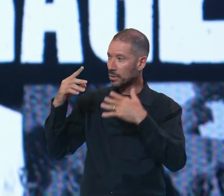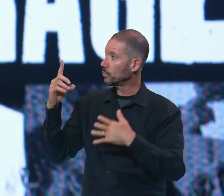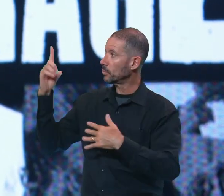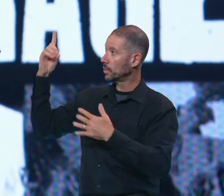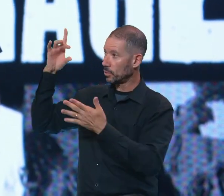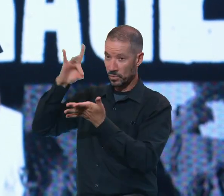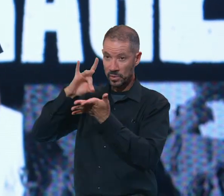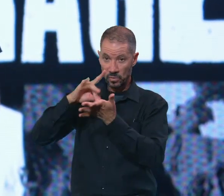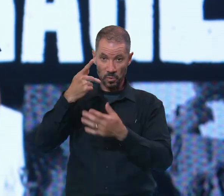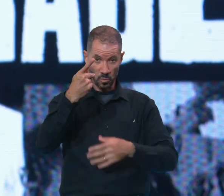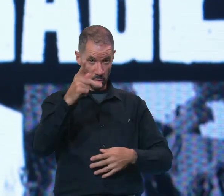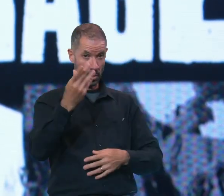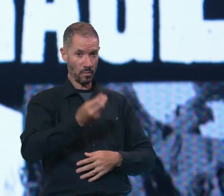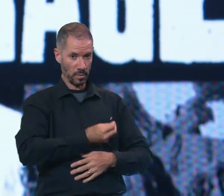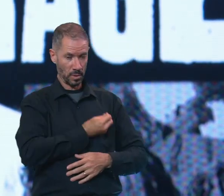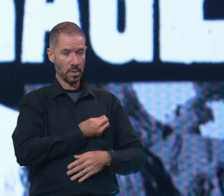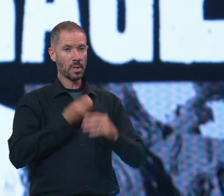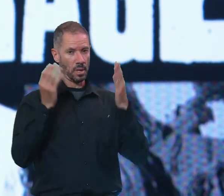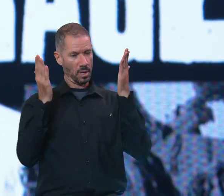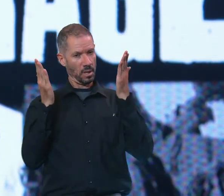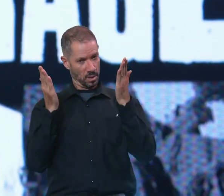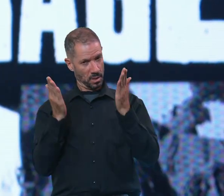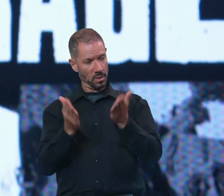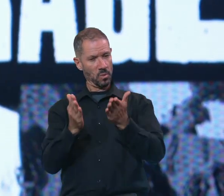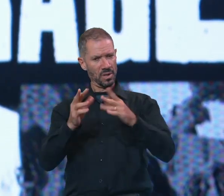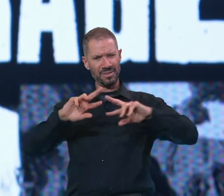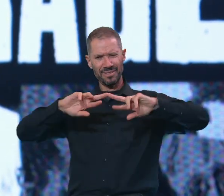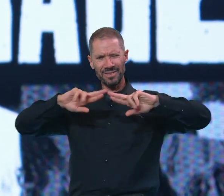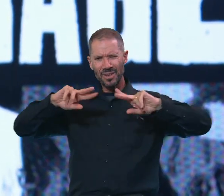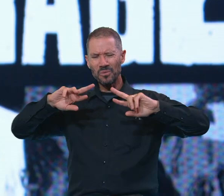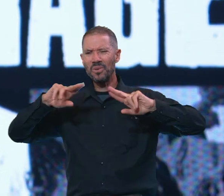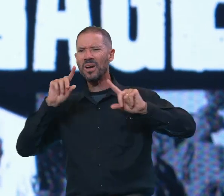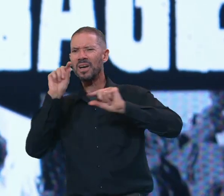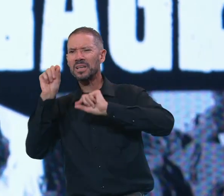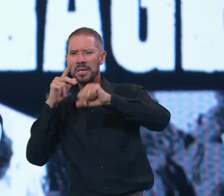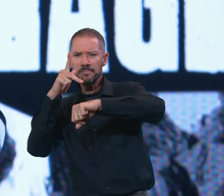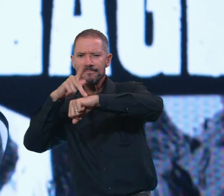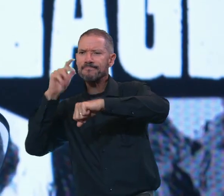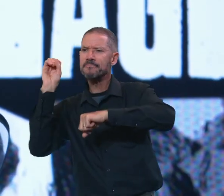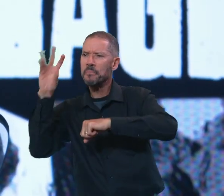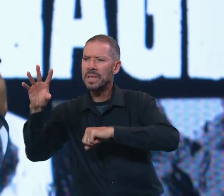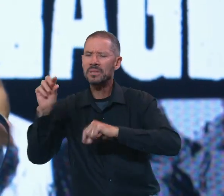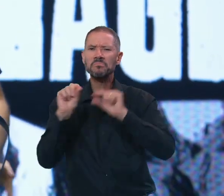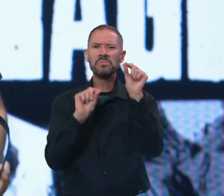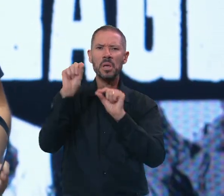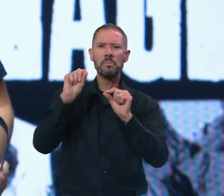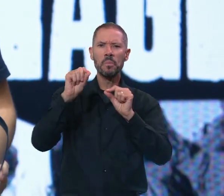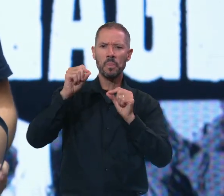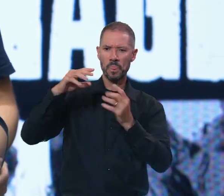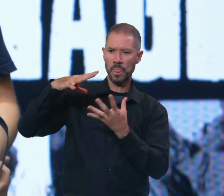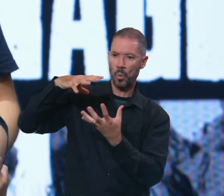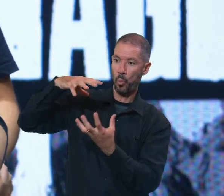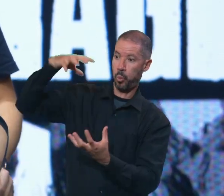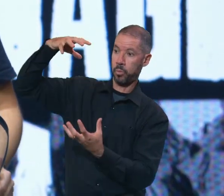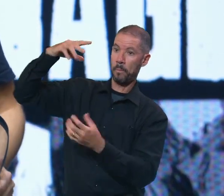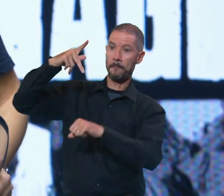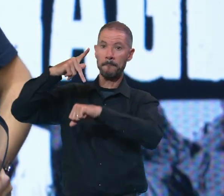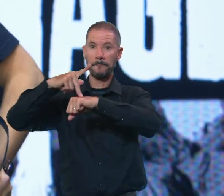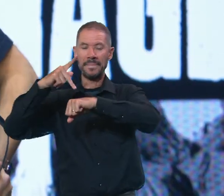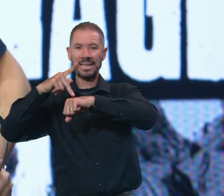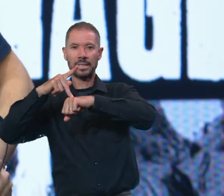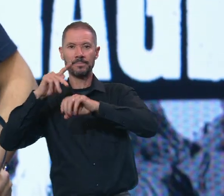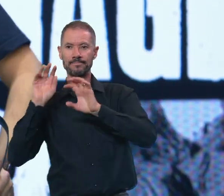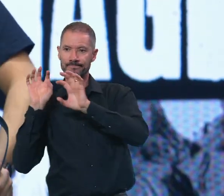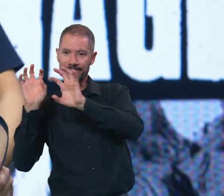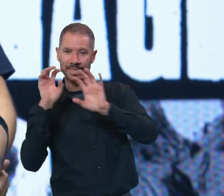a teu respeito. Agora, a grande questão, gente, não é quem joga pedra, o tamanho da pedra, nem se ela